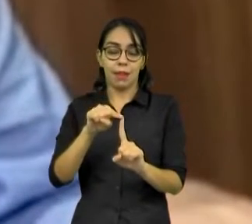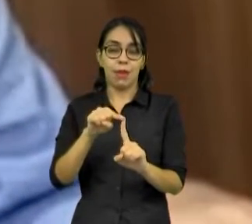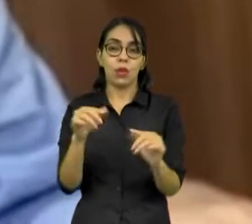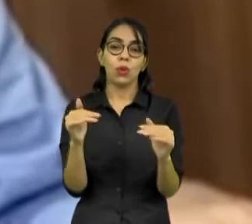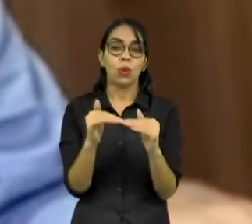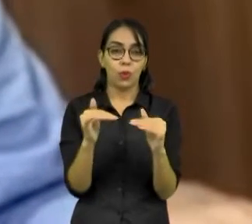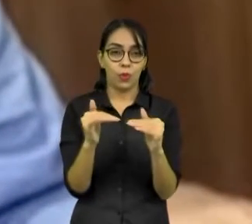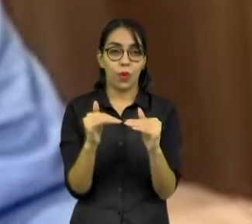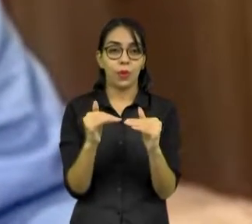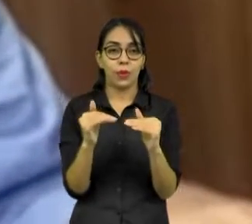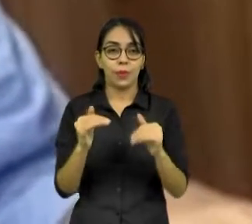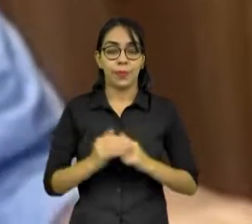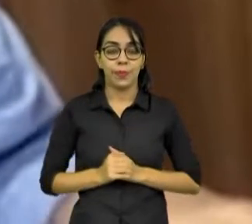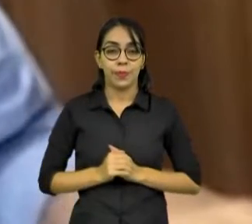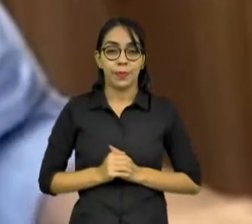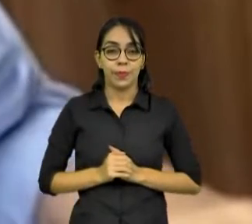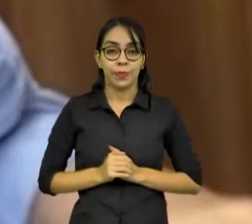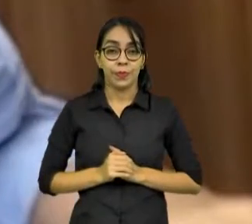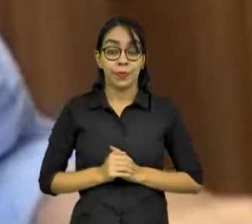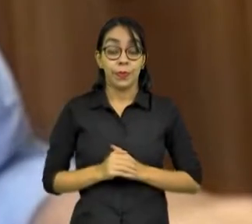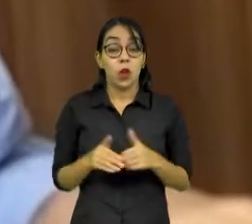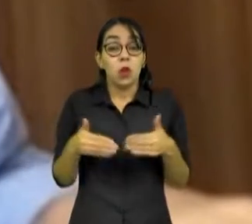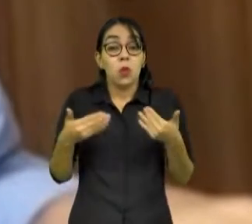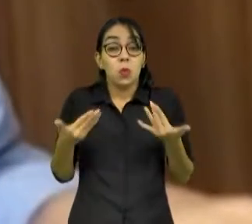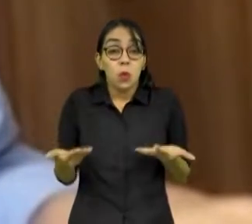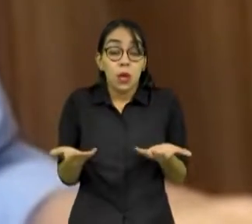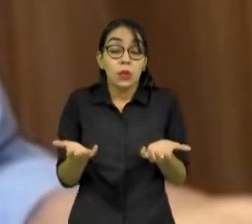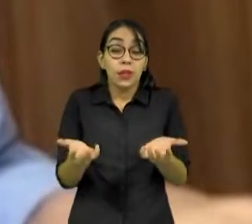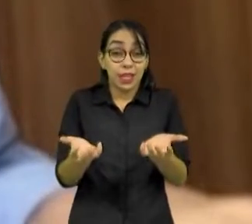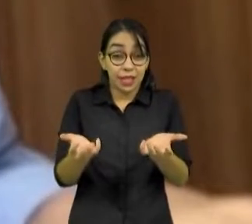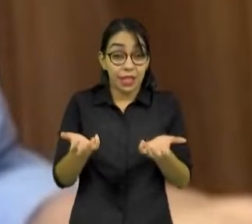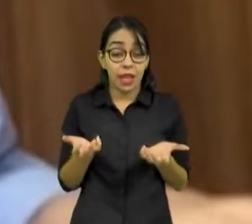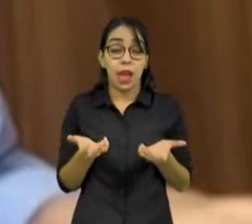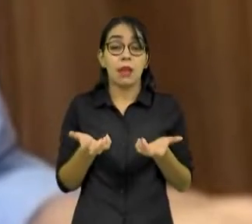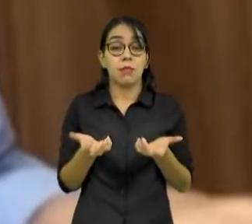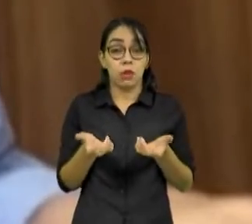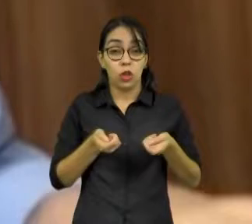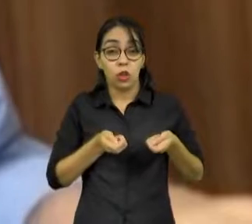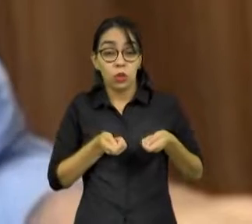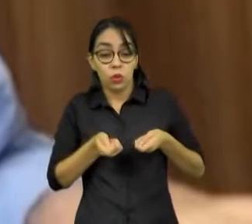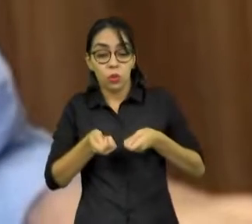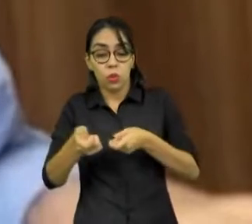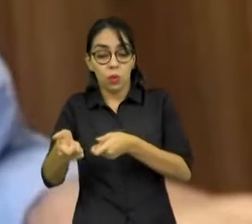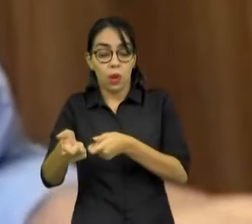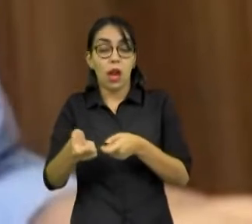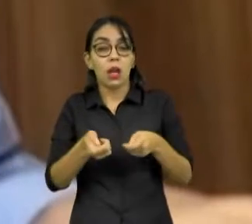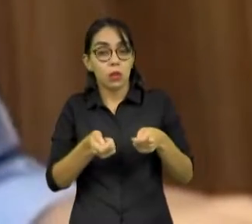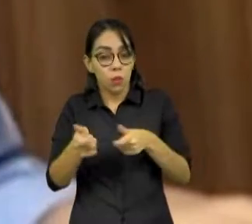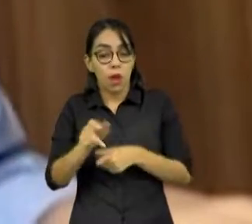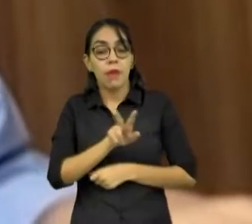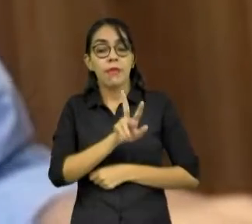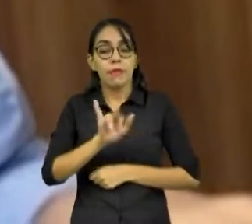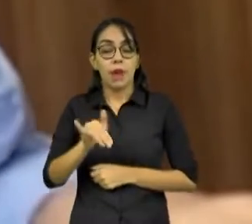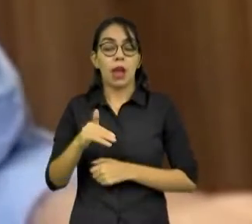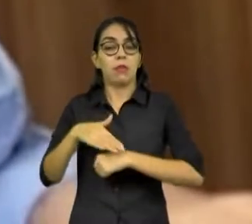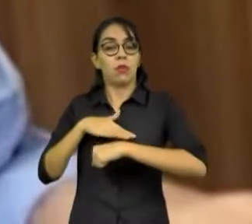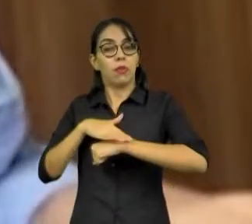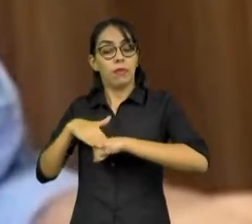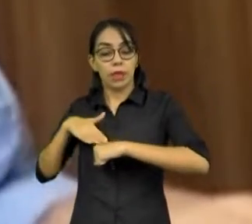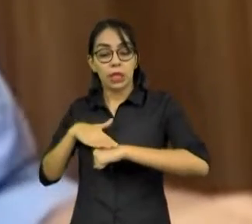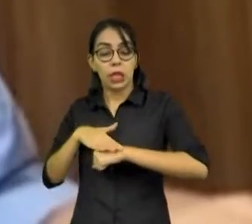que você faz a vaquinha, se você quiser fazer, você vai ajudar, vai conversar, vai